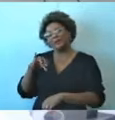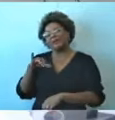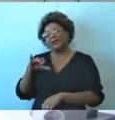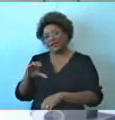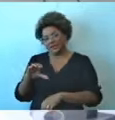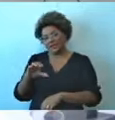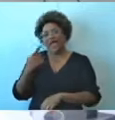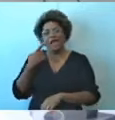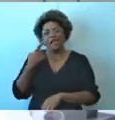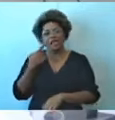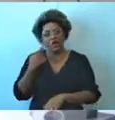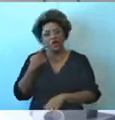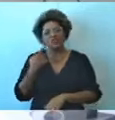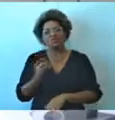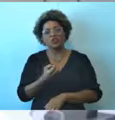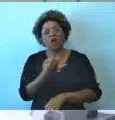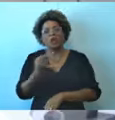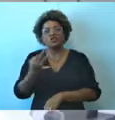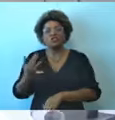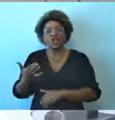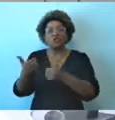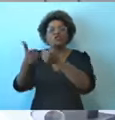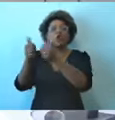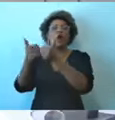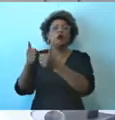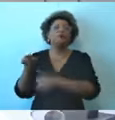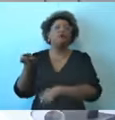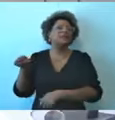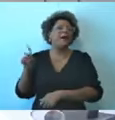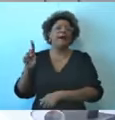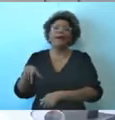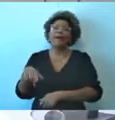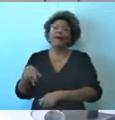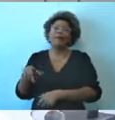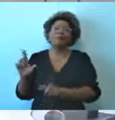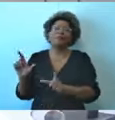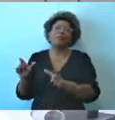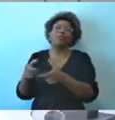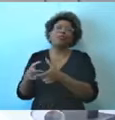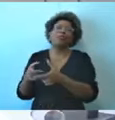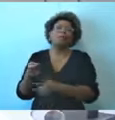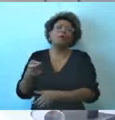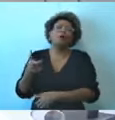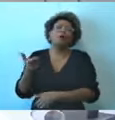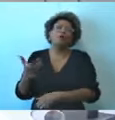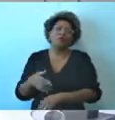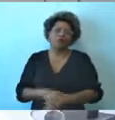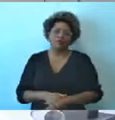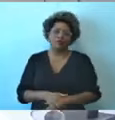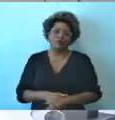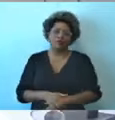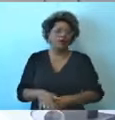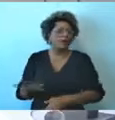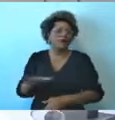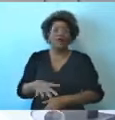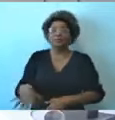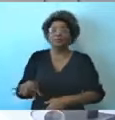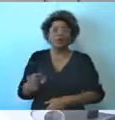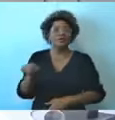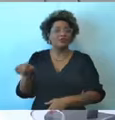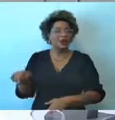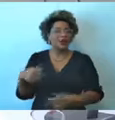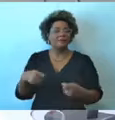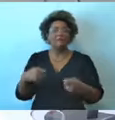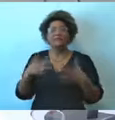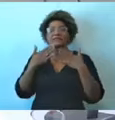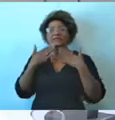que passa ali naquela região é muito pequeno. Não está sendo bem aproveitado aquele espaço. Se você para ali, na Cristiano Machado ou no Antônio Carlos,